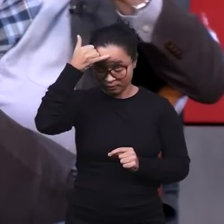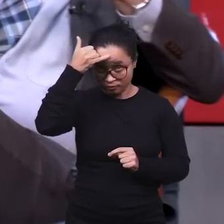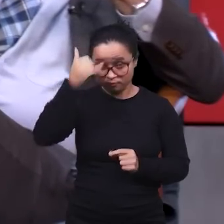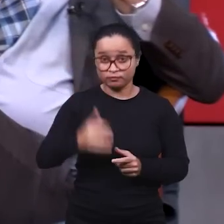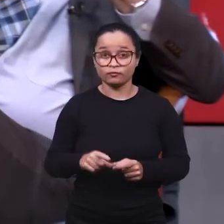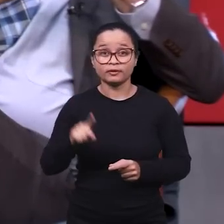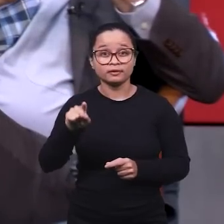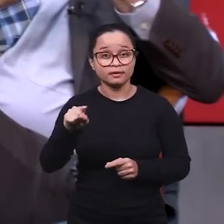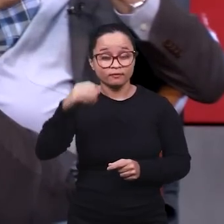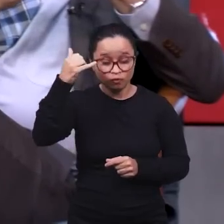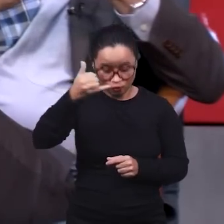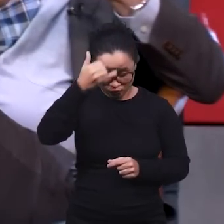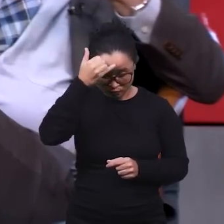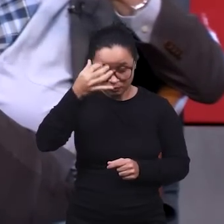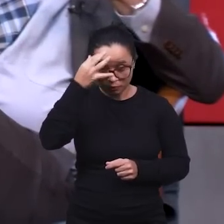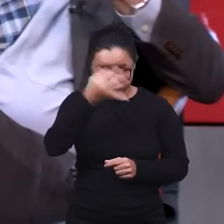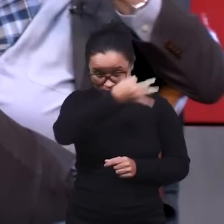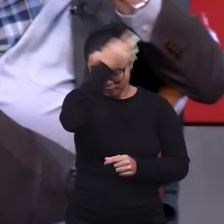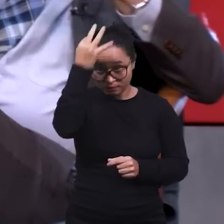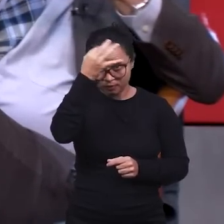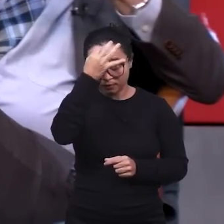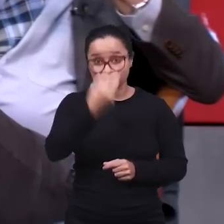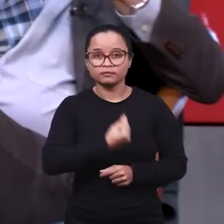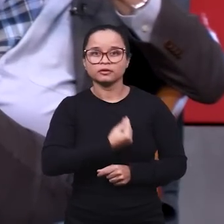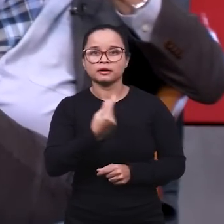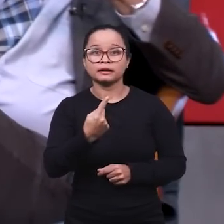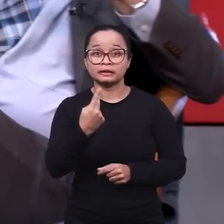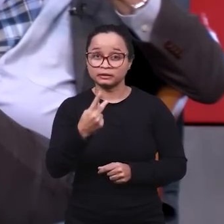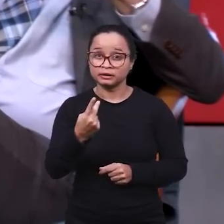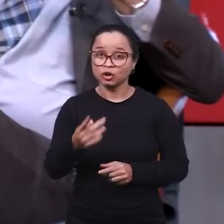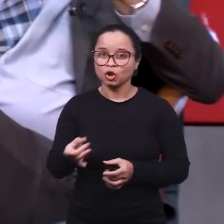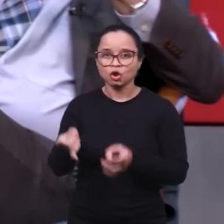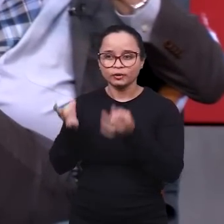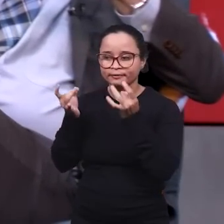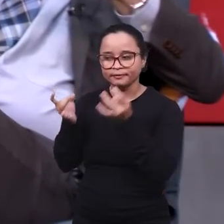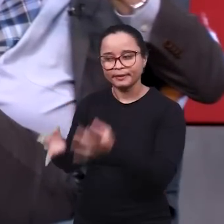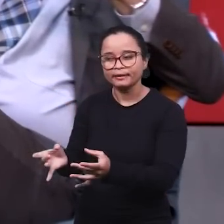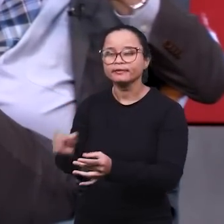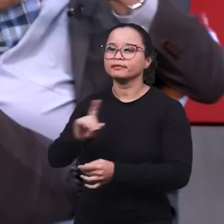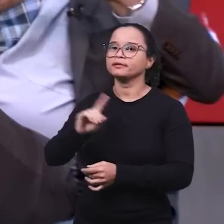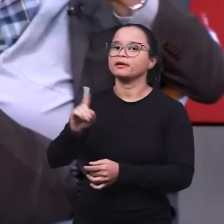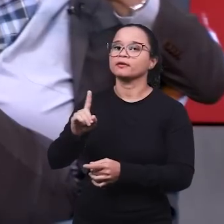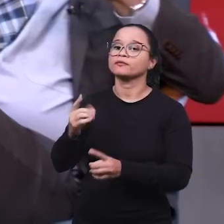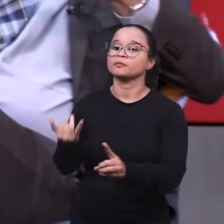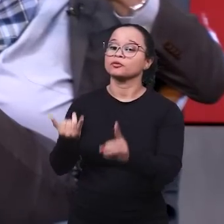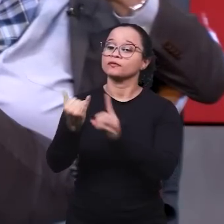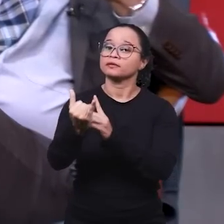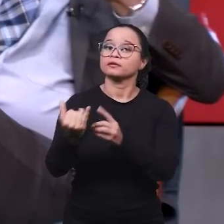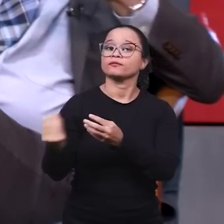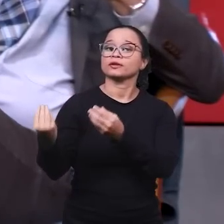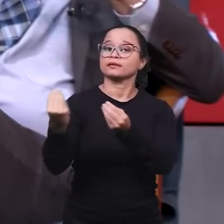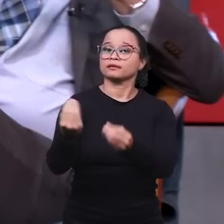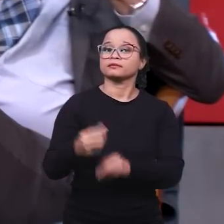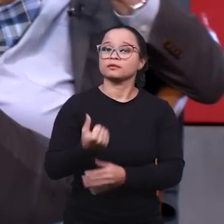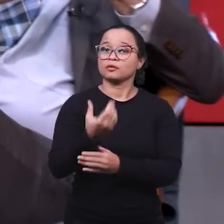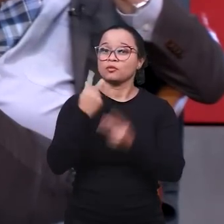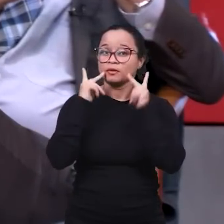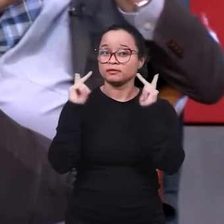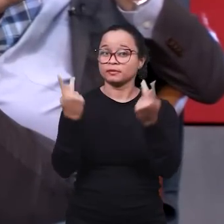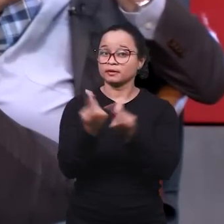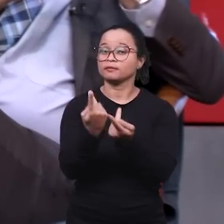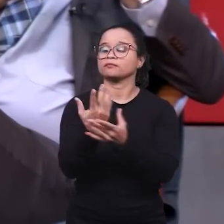foi ungido pelo Espírito Santo, não despreza o dom que há em ti, codificado por profecia, né? Com a imposição de mãos